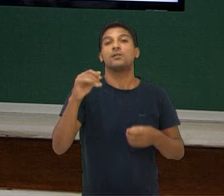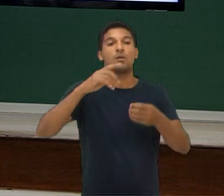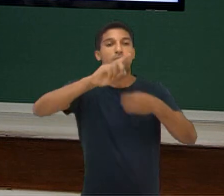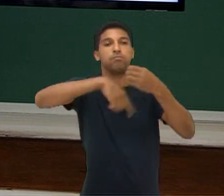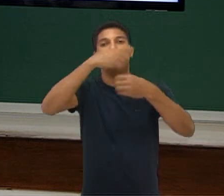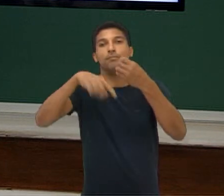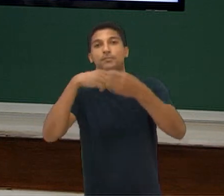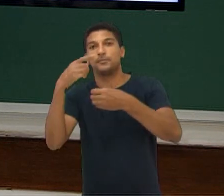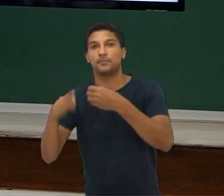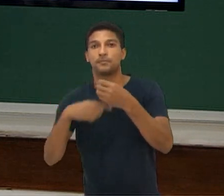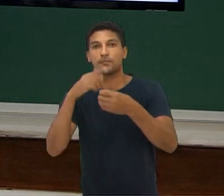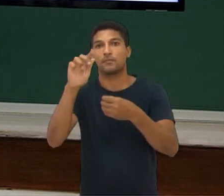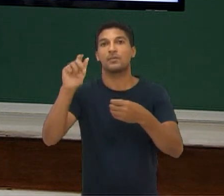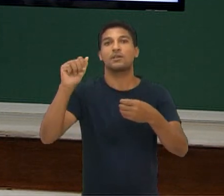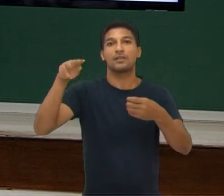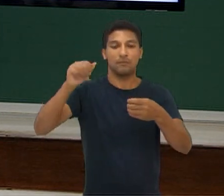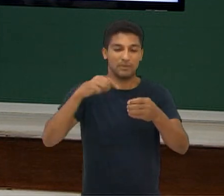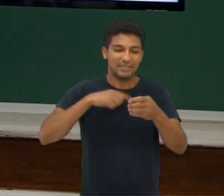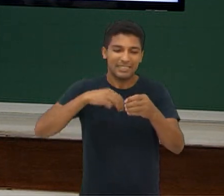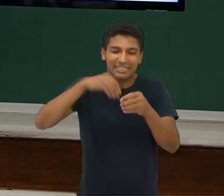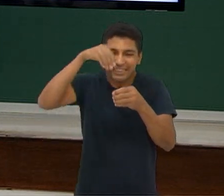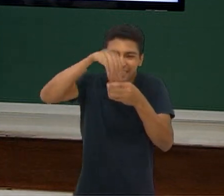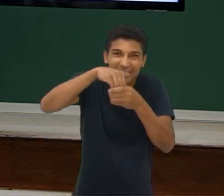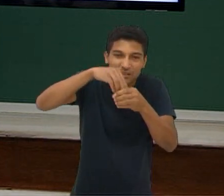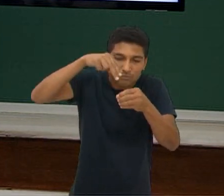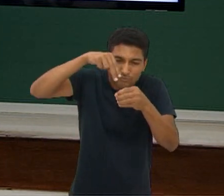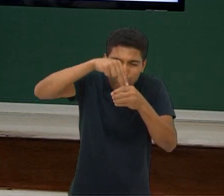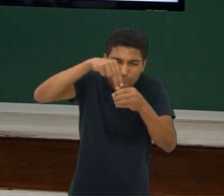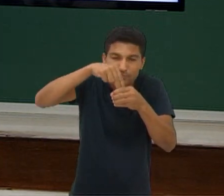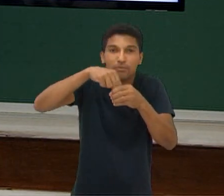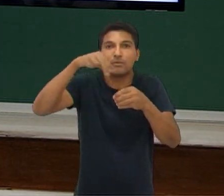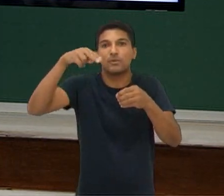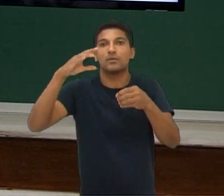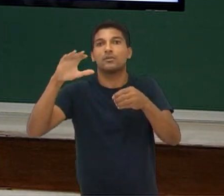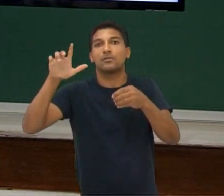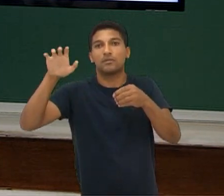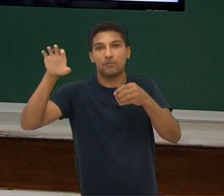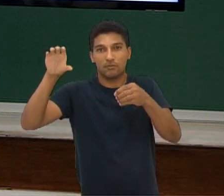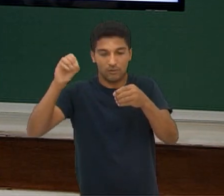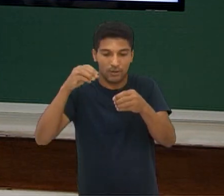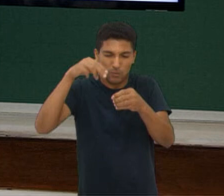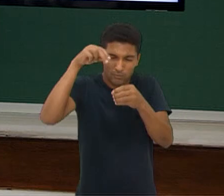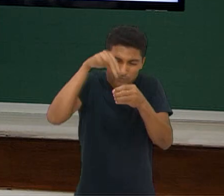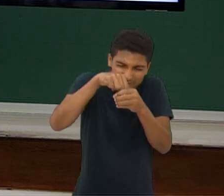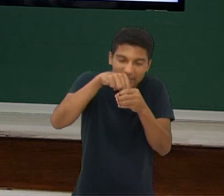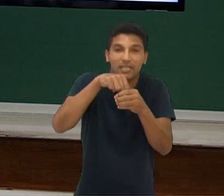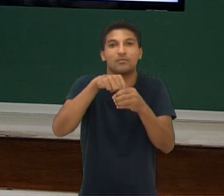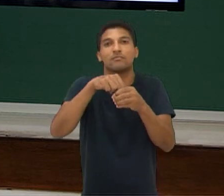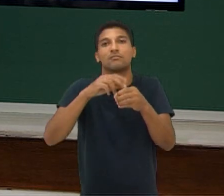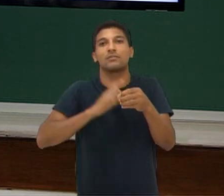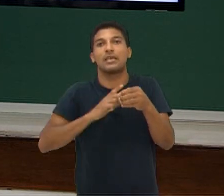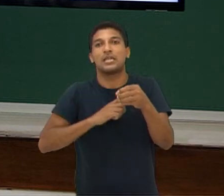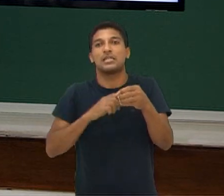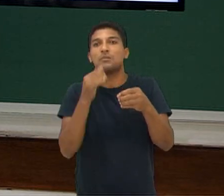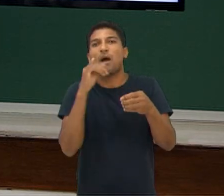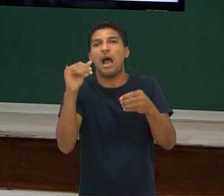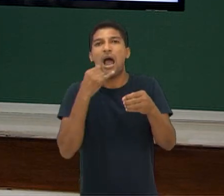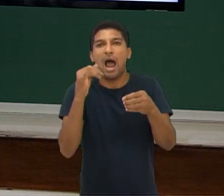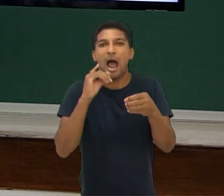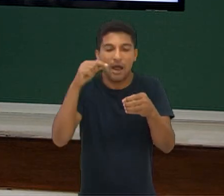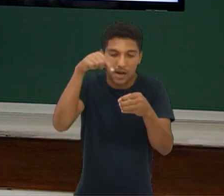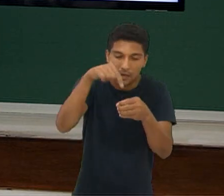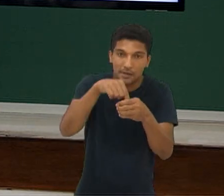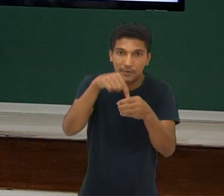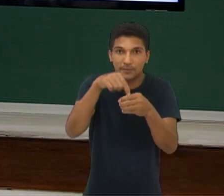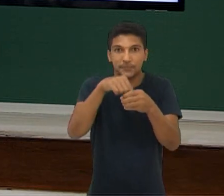que acontecem no núcleo do átomo e não apenas na eletrosfera, como nas ligações químicas que nós vimos